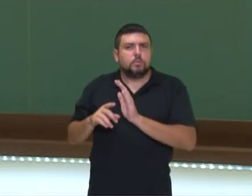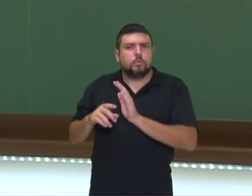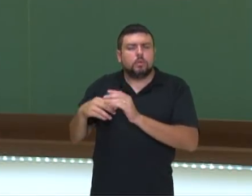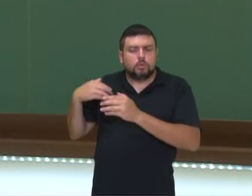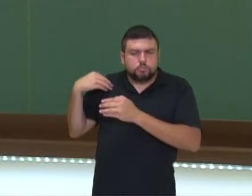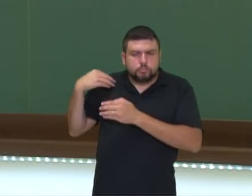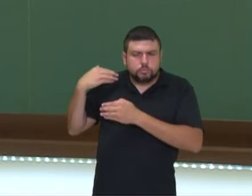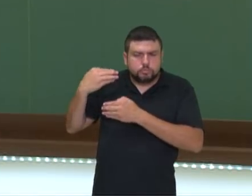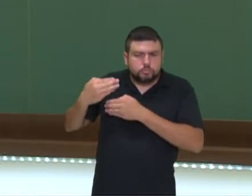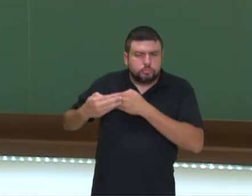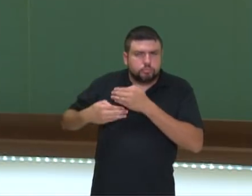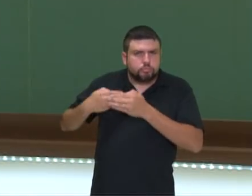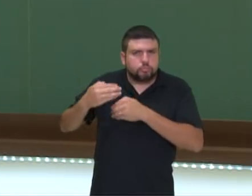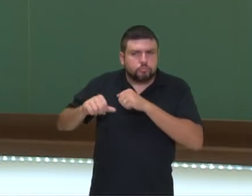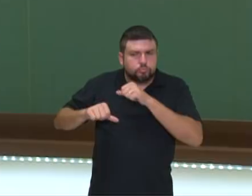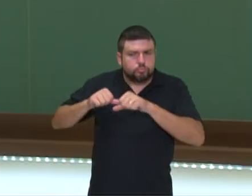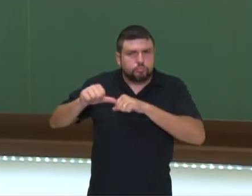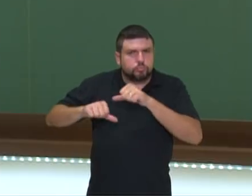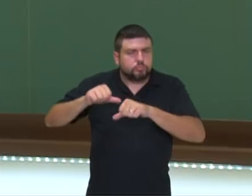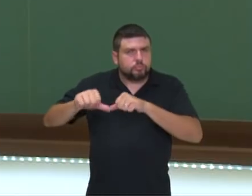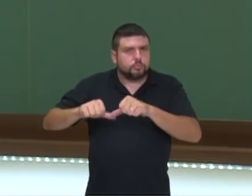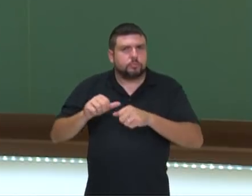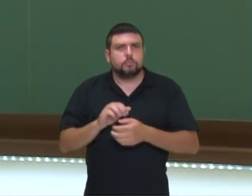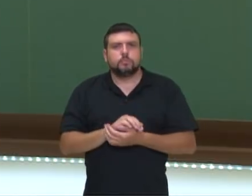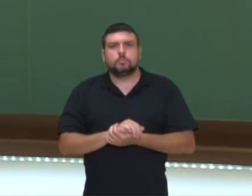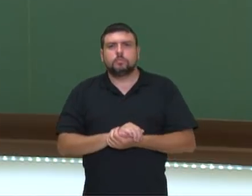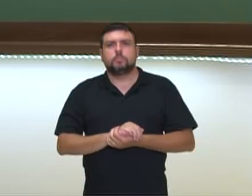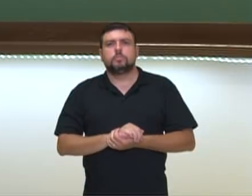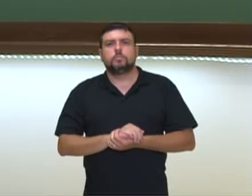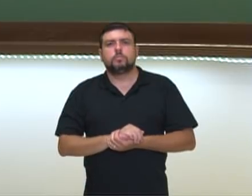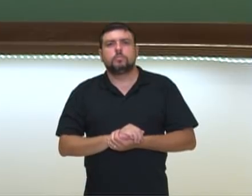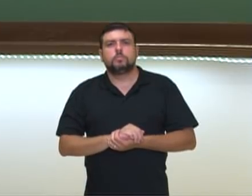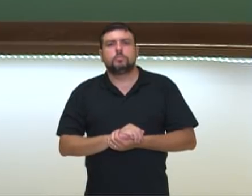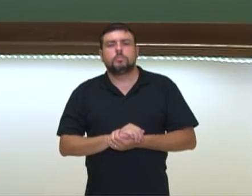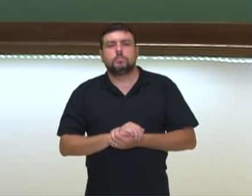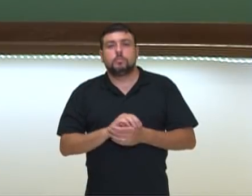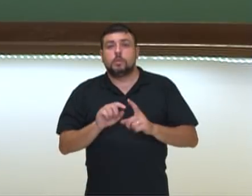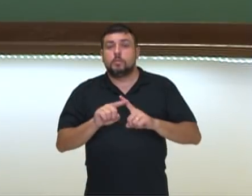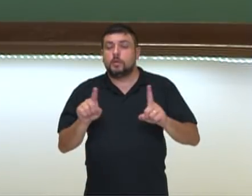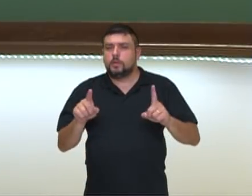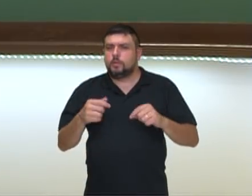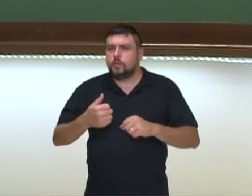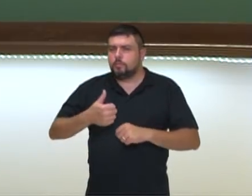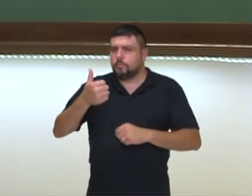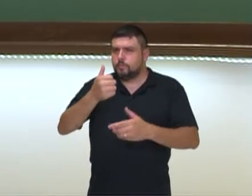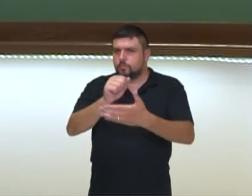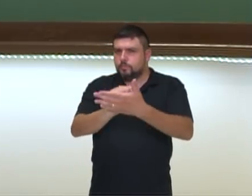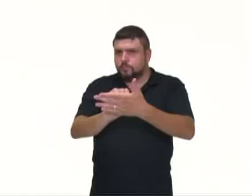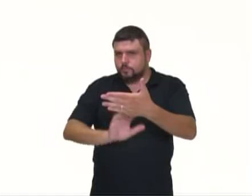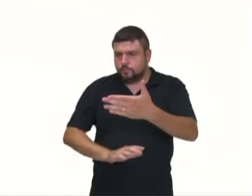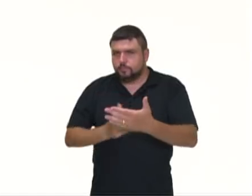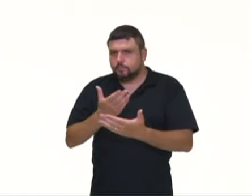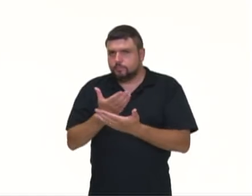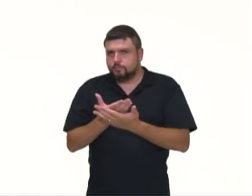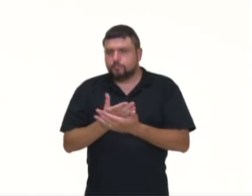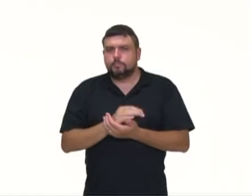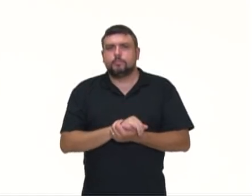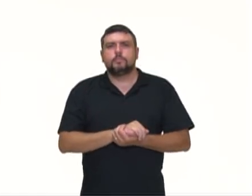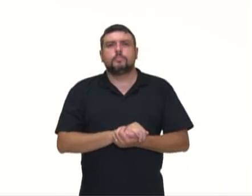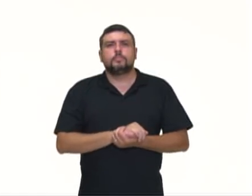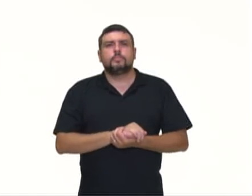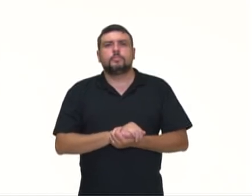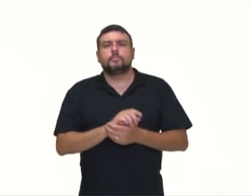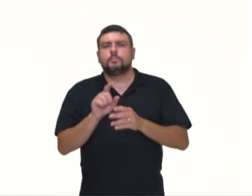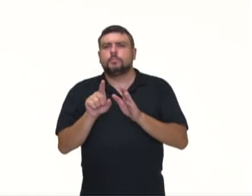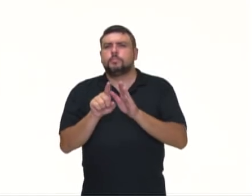tempos e a gente vai ver isso mais para frente. Mas antes, vamos então para o nosso primeiro quiz, nossa primeira pergunta da aula. A pergunta